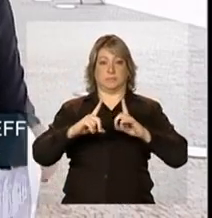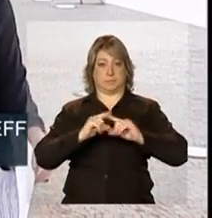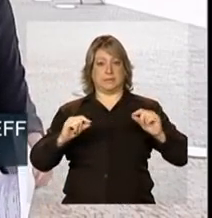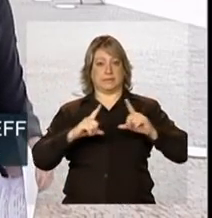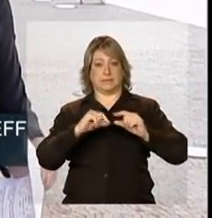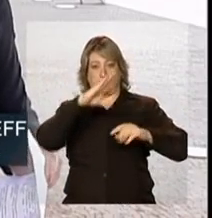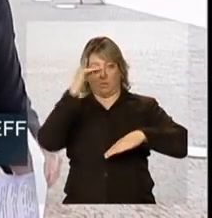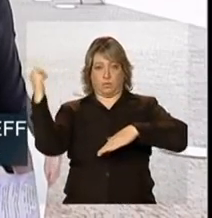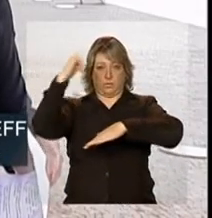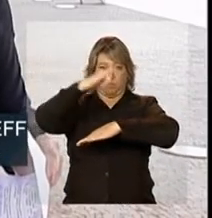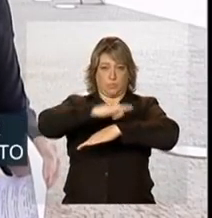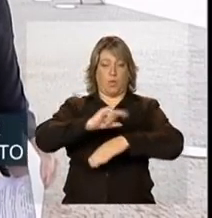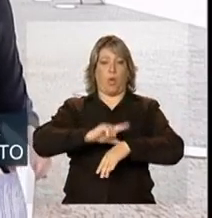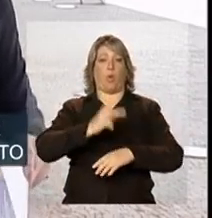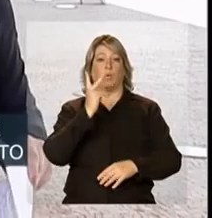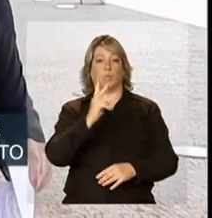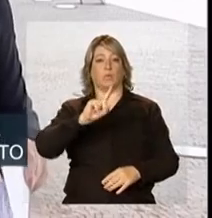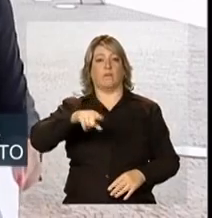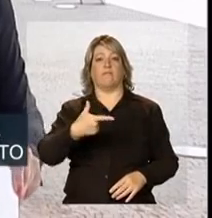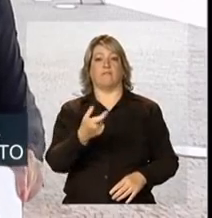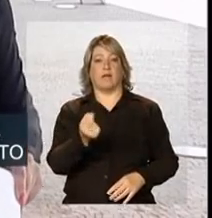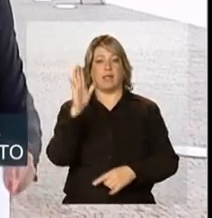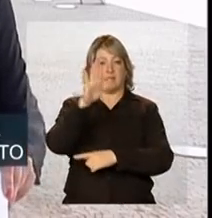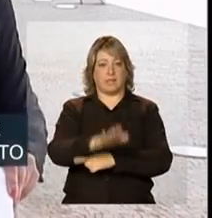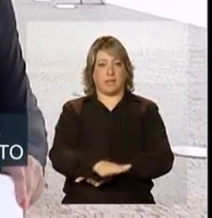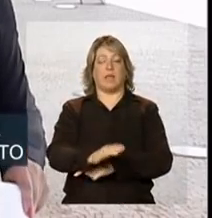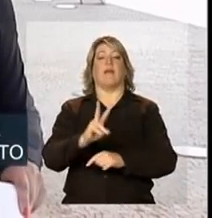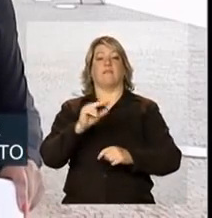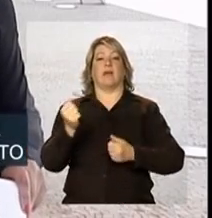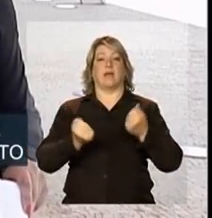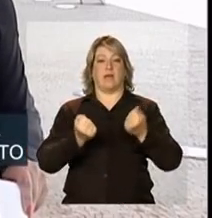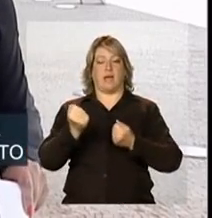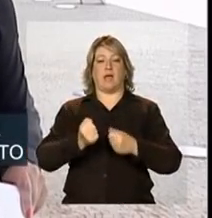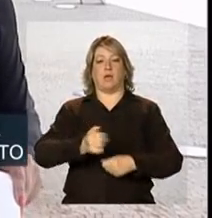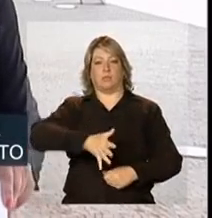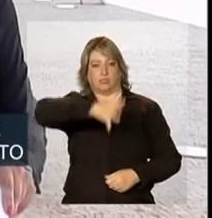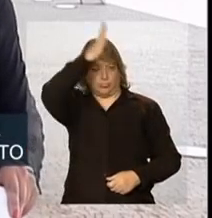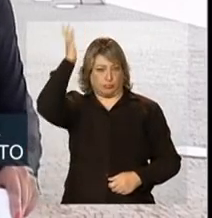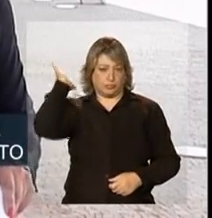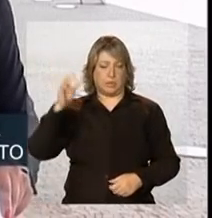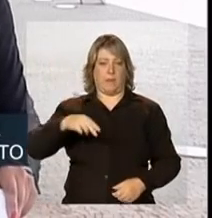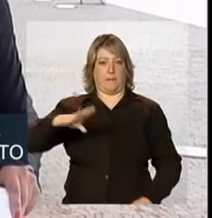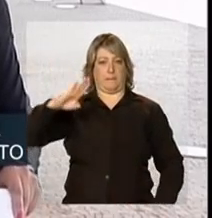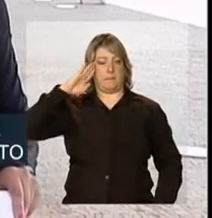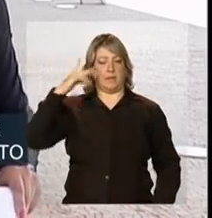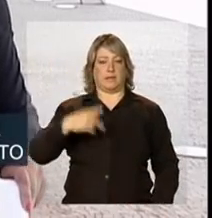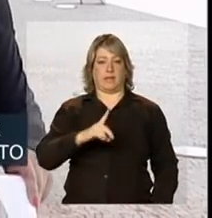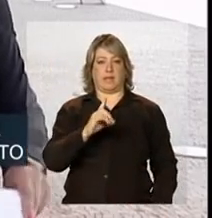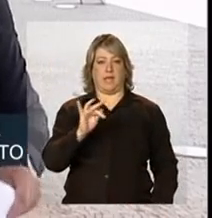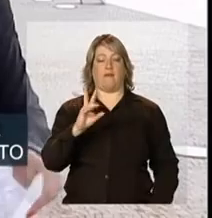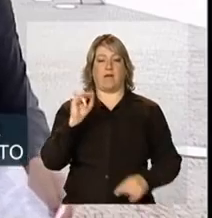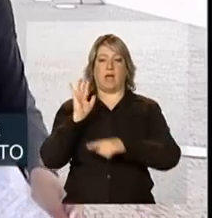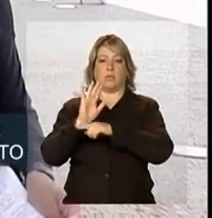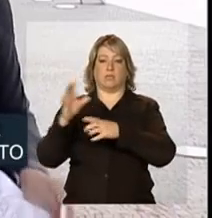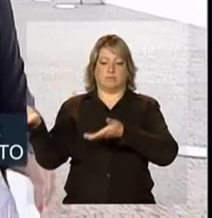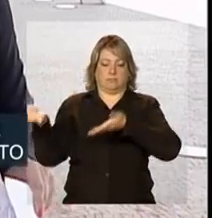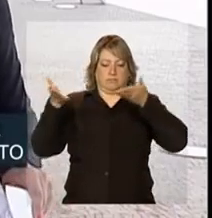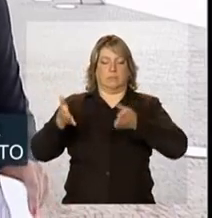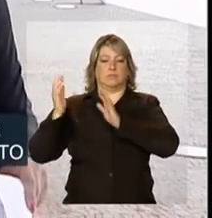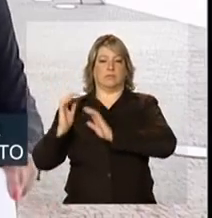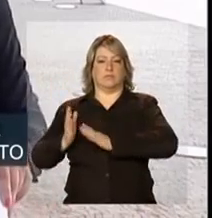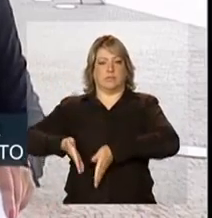Brasília às 2:20 da tarde e siga em cortejo em carro aberto do Corpo de Bombeiros Militar do Distrito Federal pelo eixão